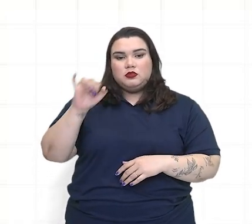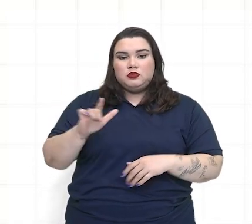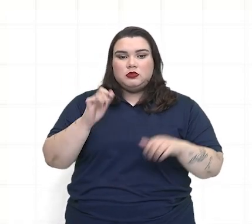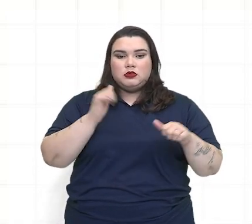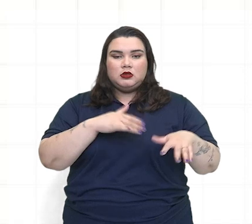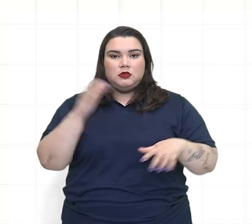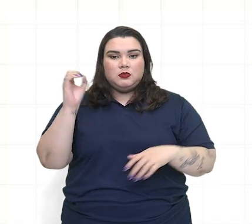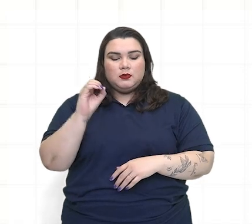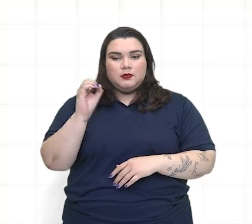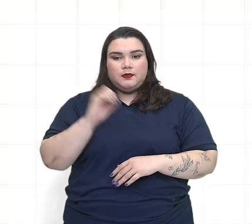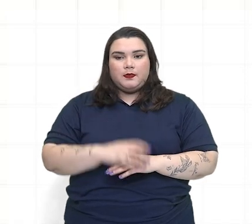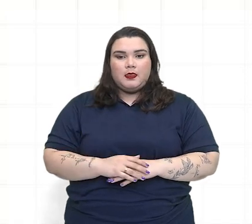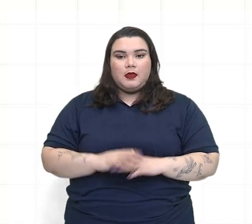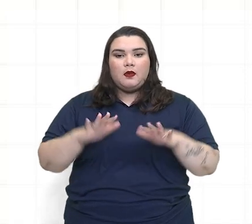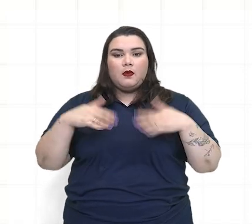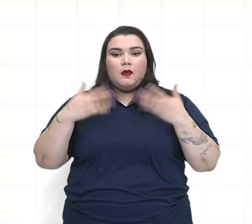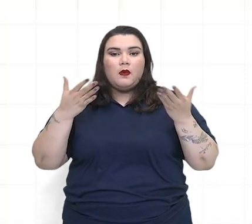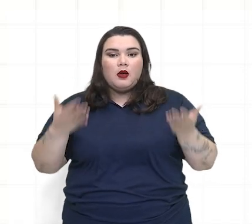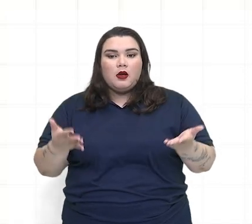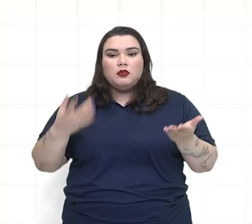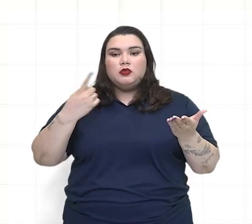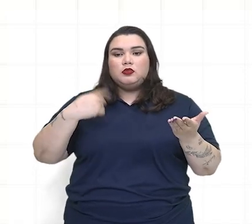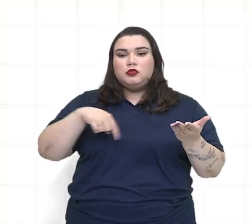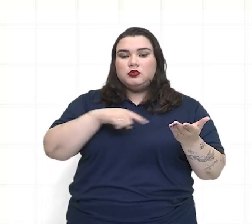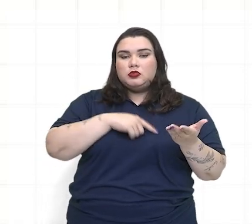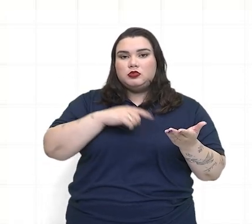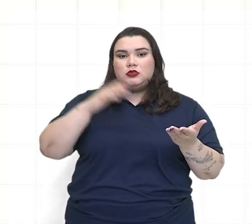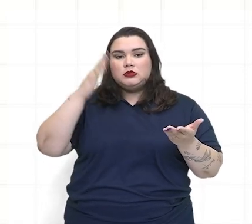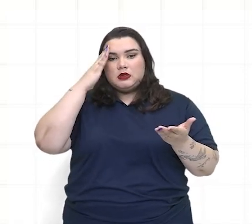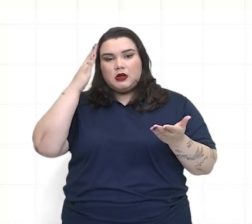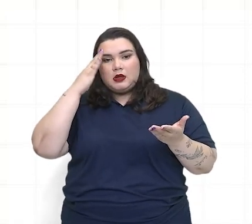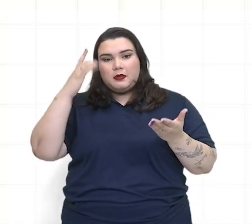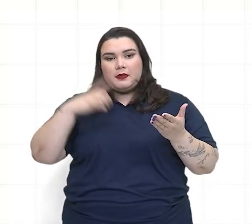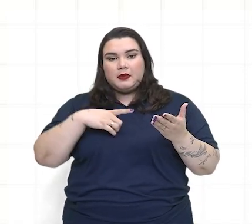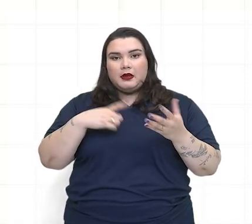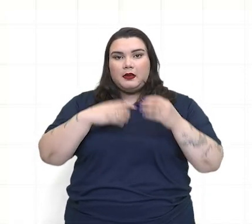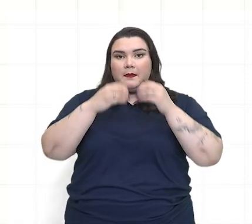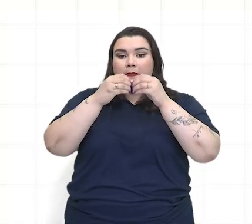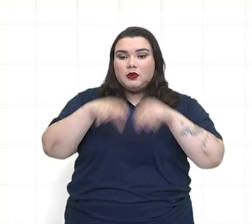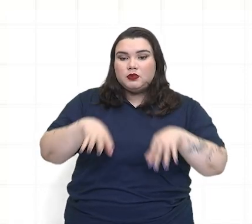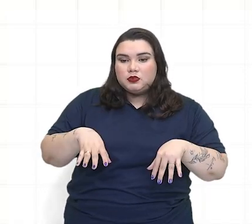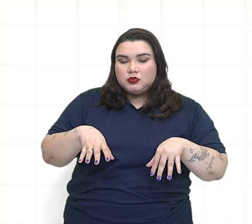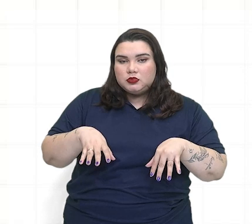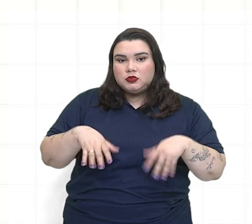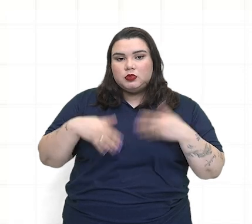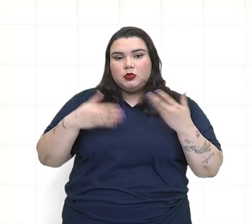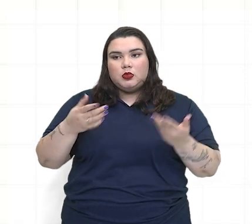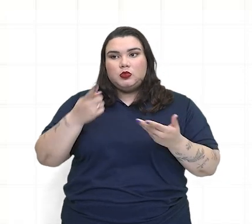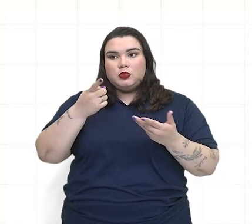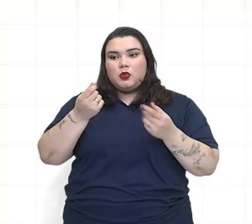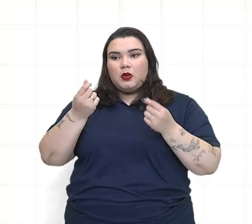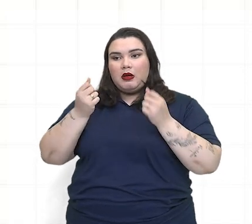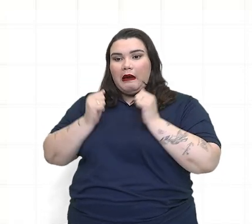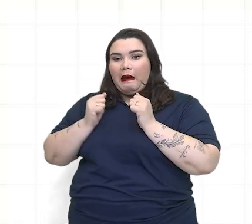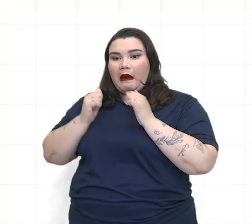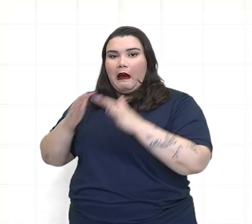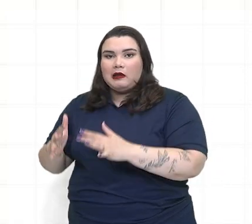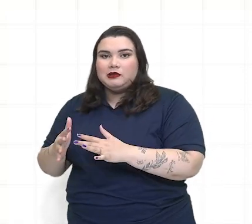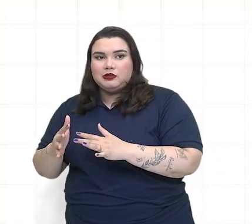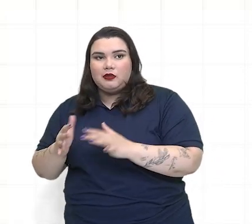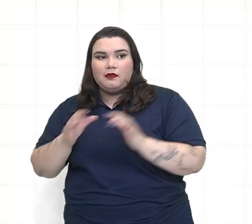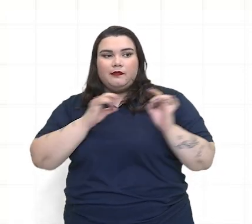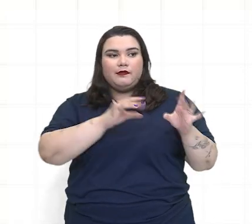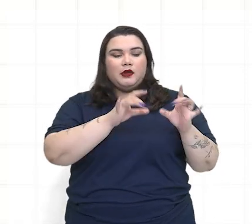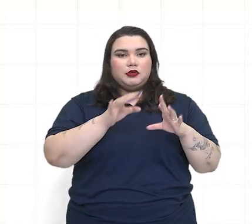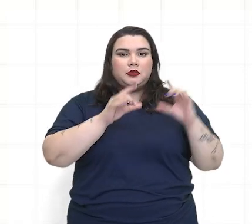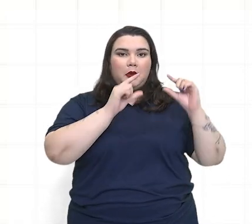outubro. Pessoal, quando é que nós temos prejuízo? Quando tu gasta mais do que tu